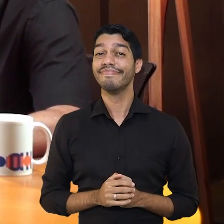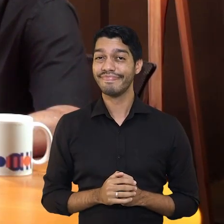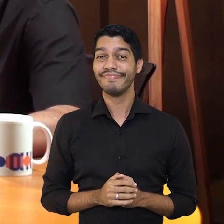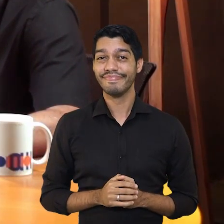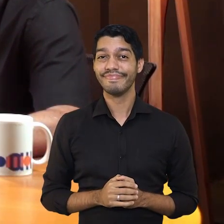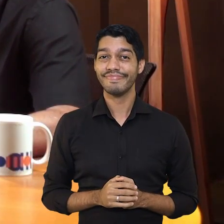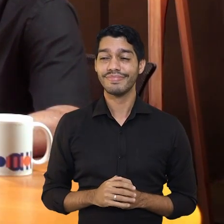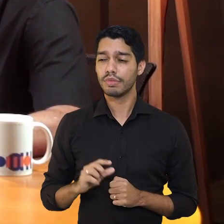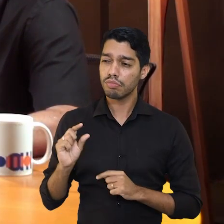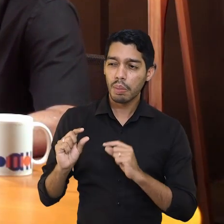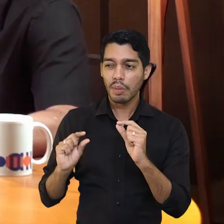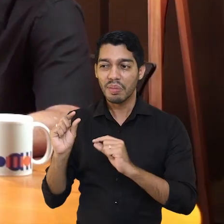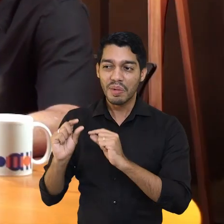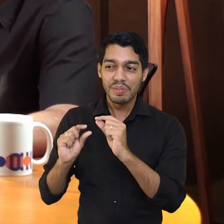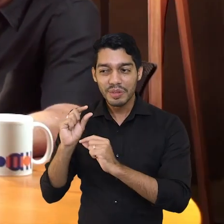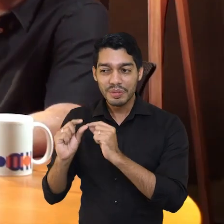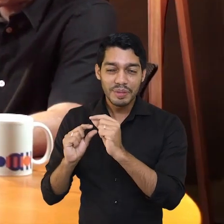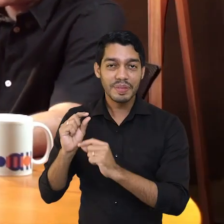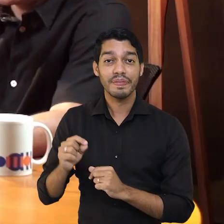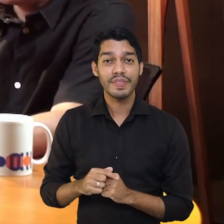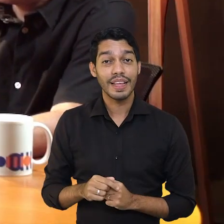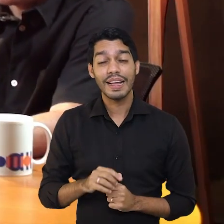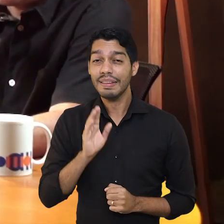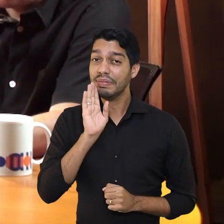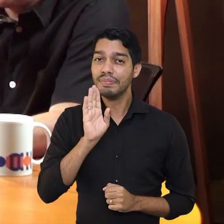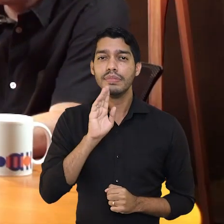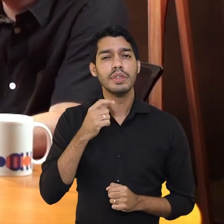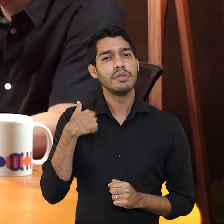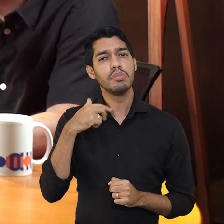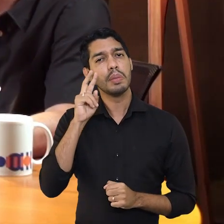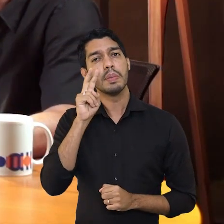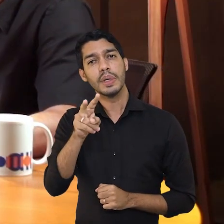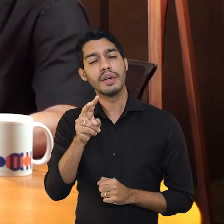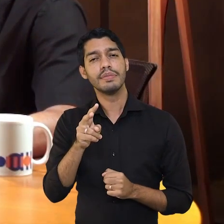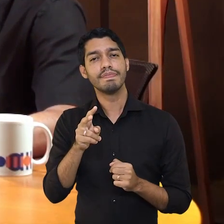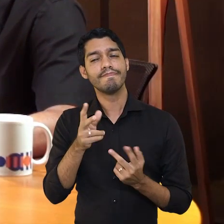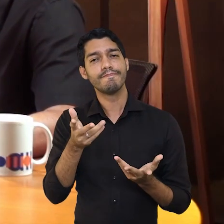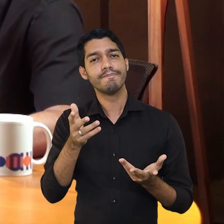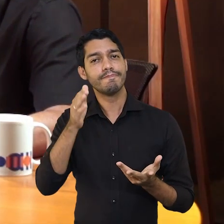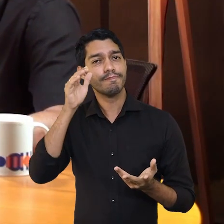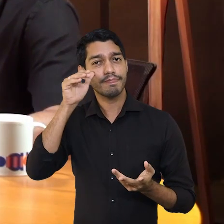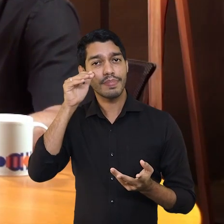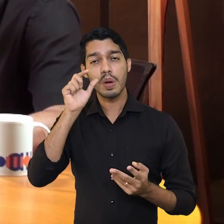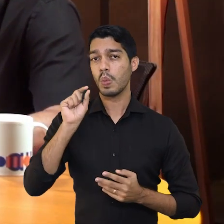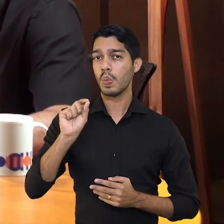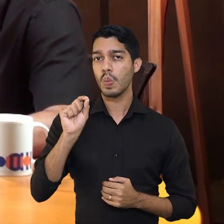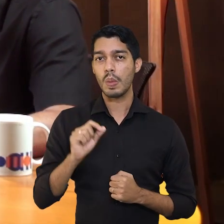disso tudo aí, junto. Pois é, eu já achei curioso que você teve...